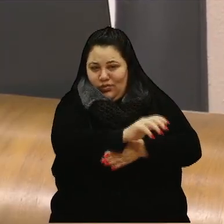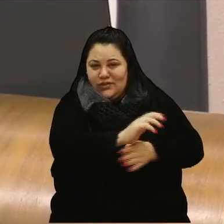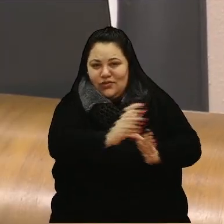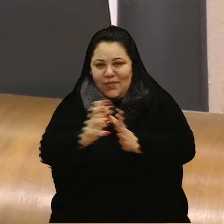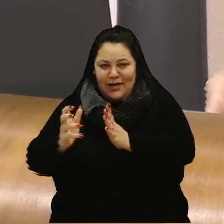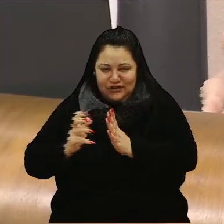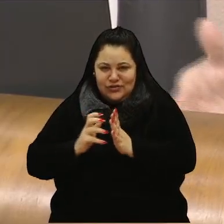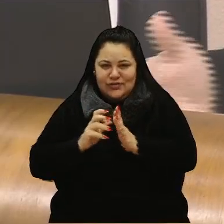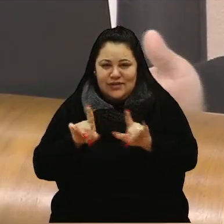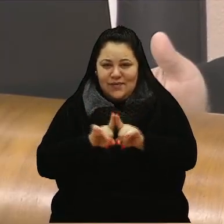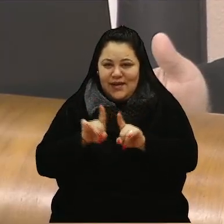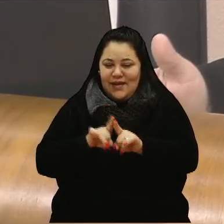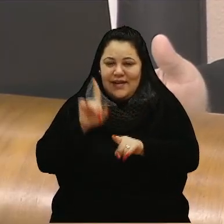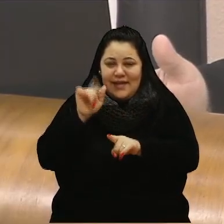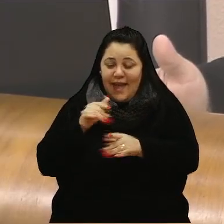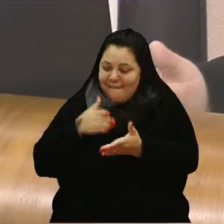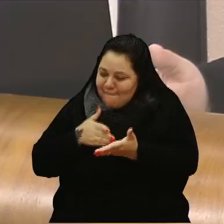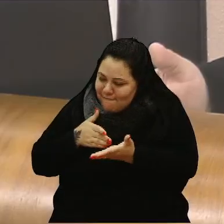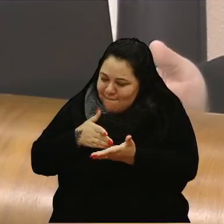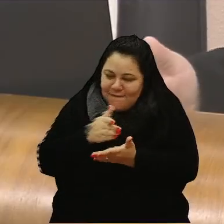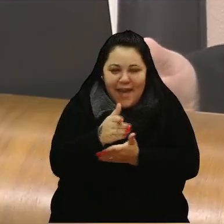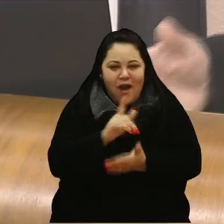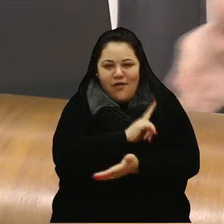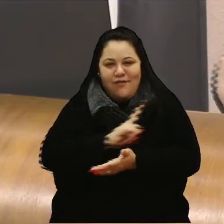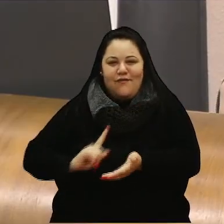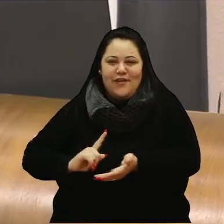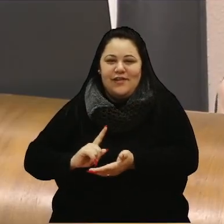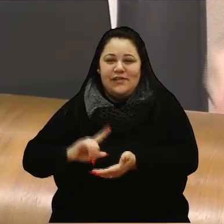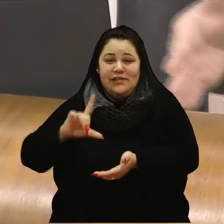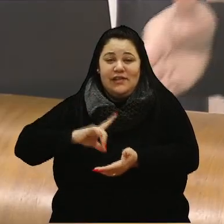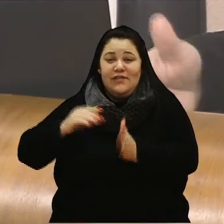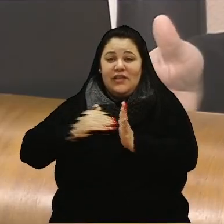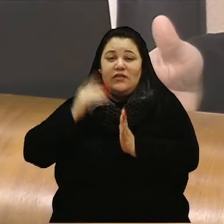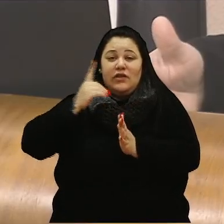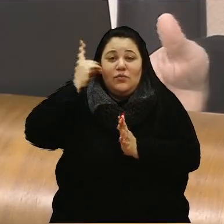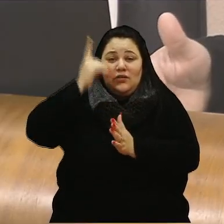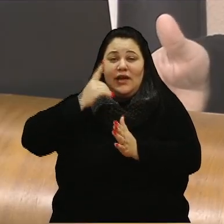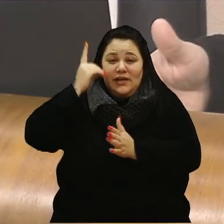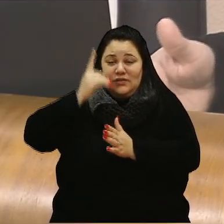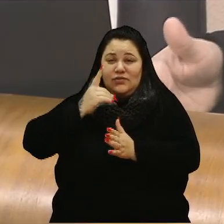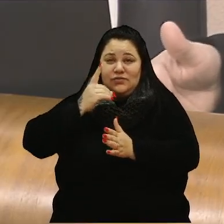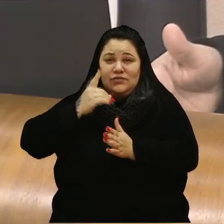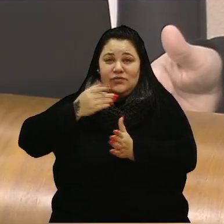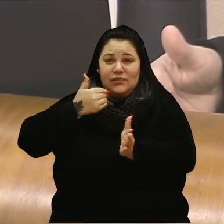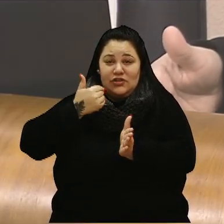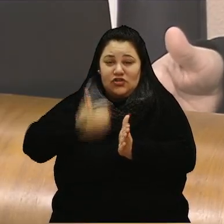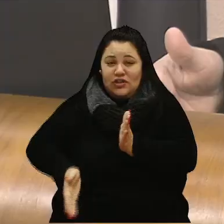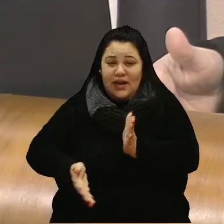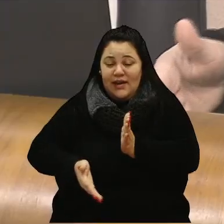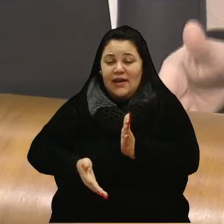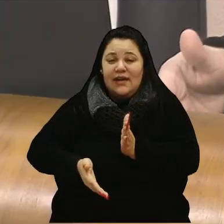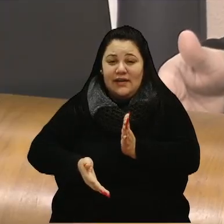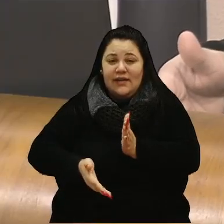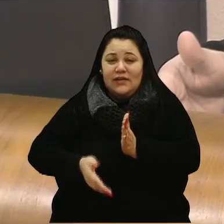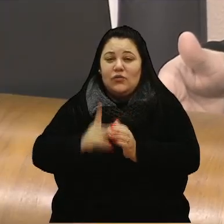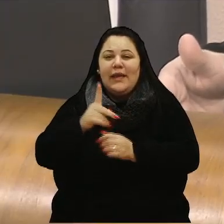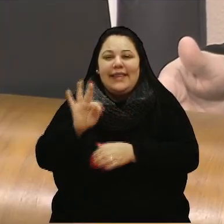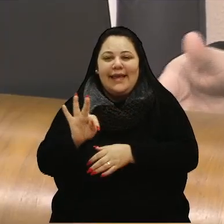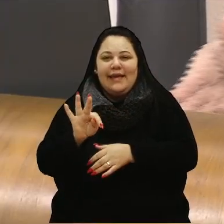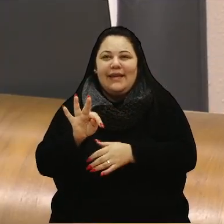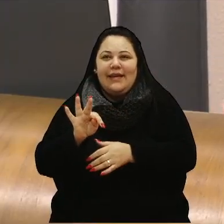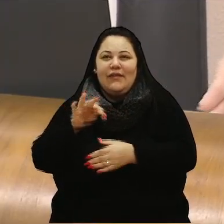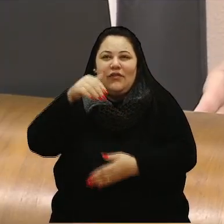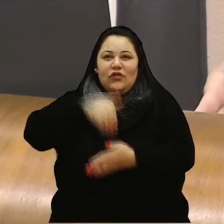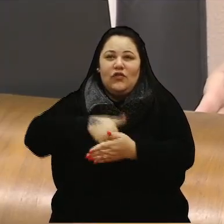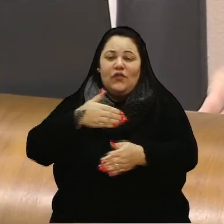são extremamente leais ao governo, teve até um deputado do PT que votou para derrubar o IOF, né? Ele votou favorável, então eu